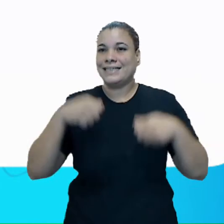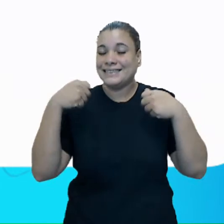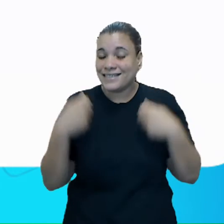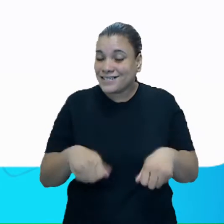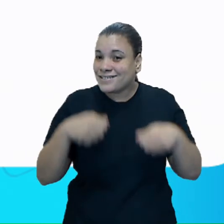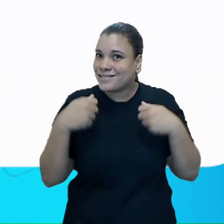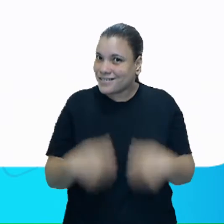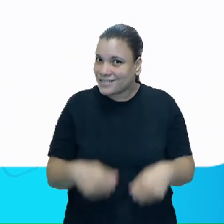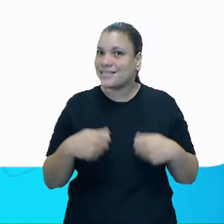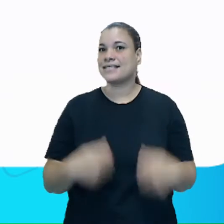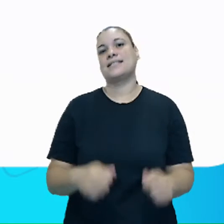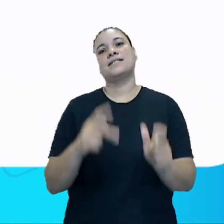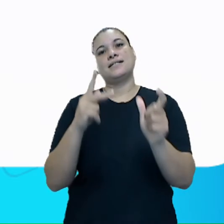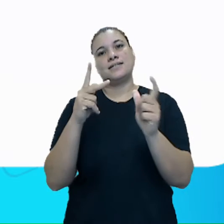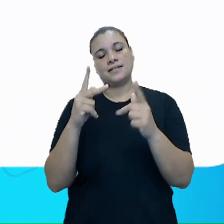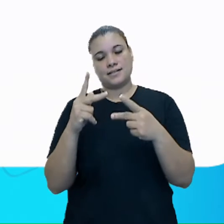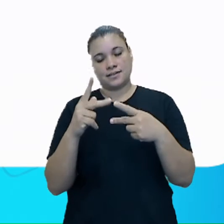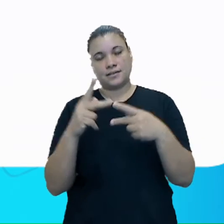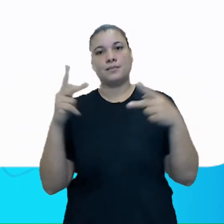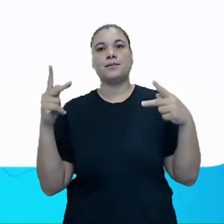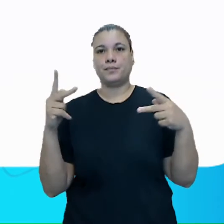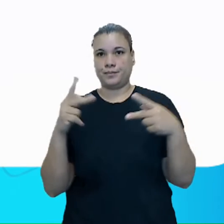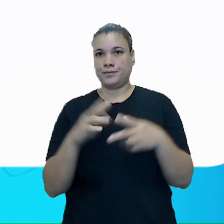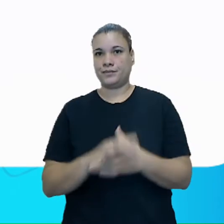da preposição. Olha só,